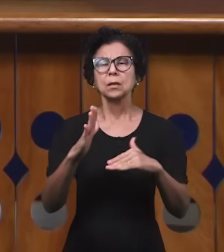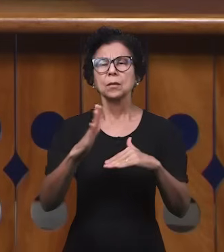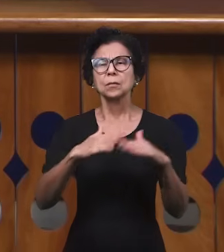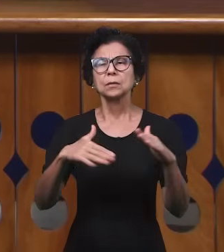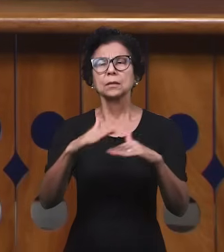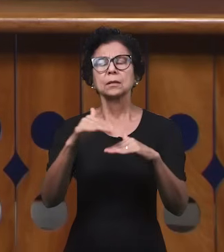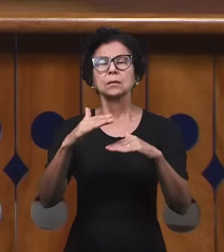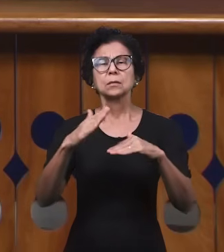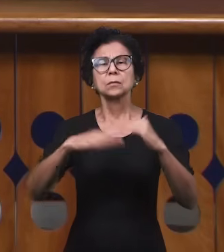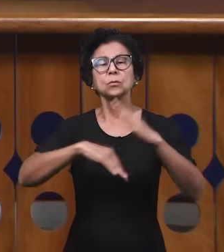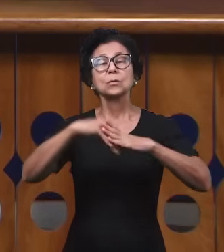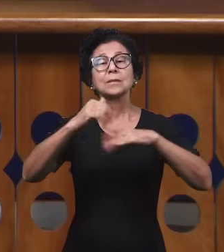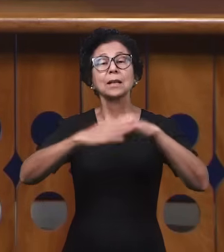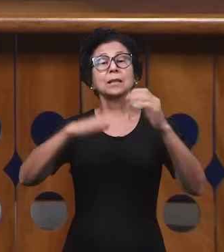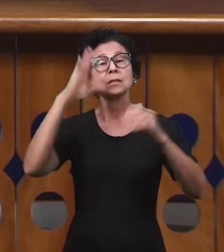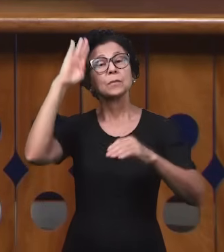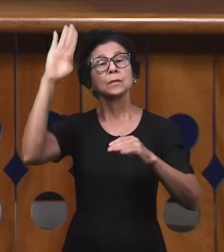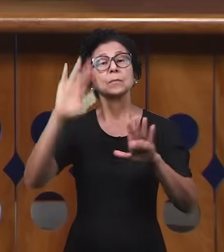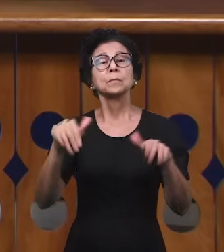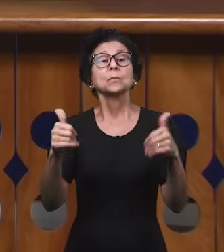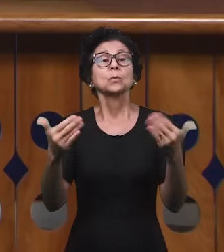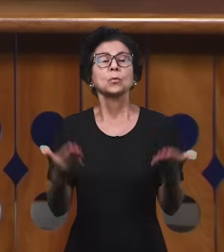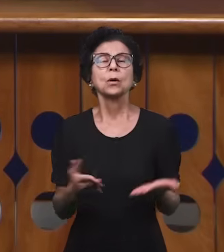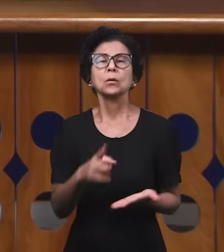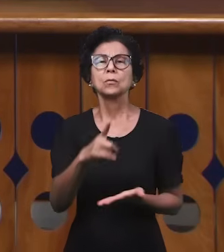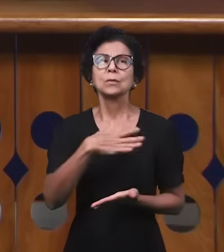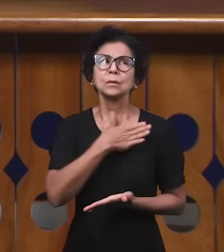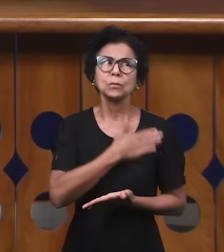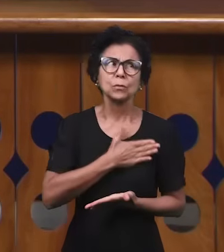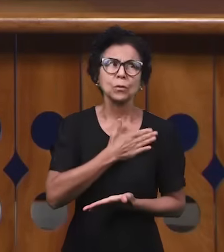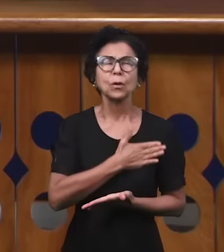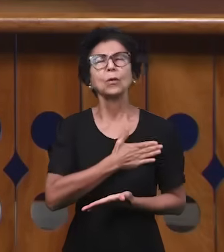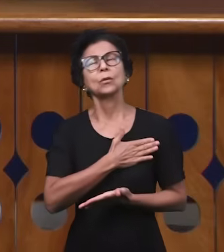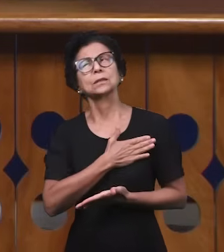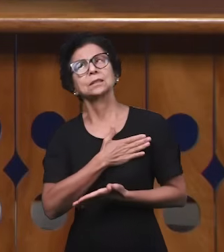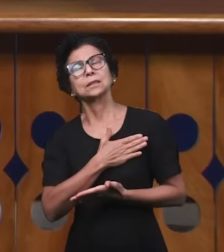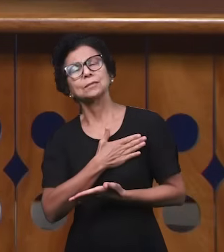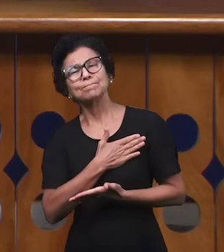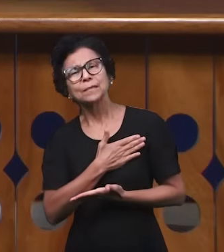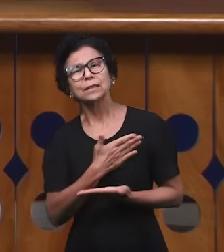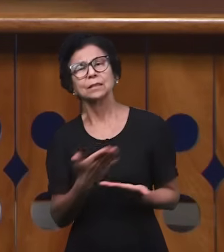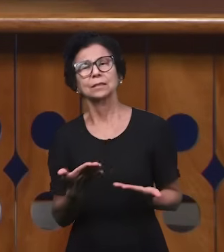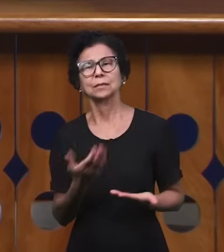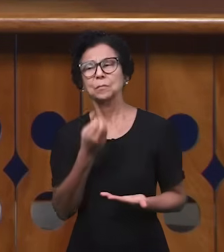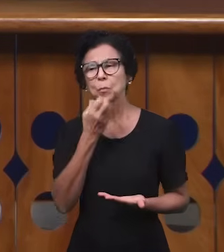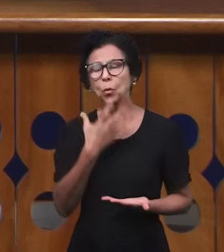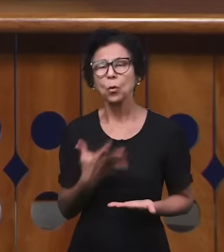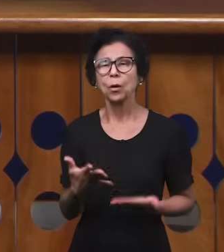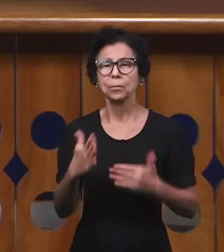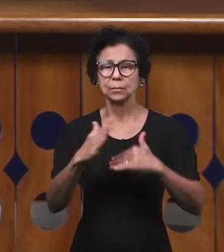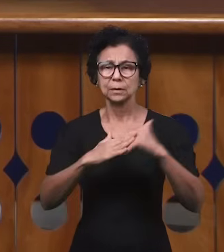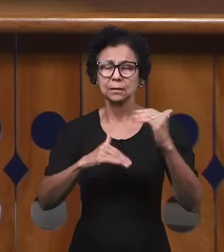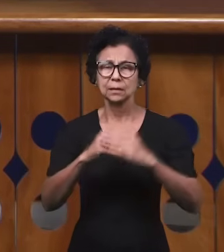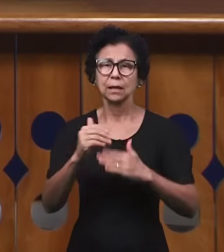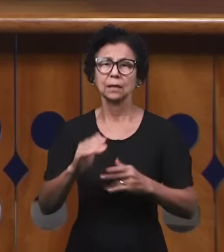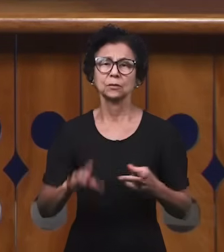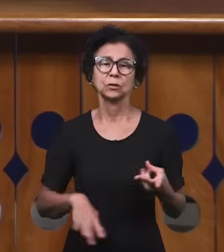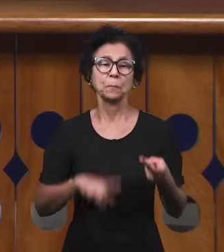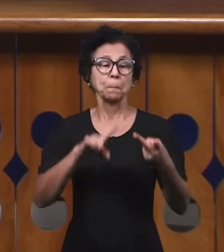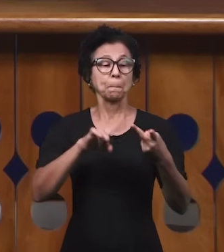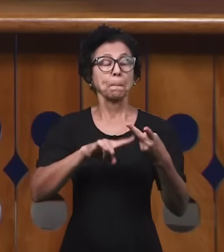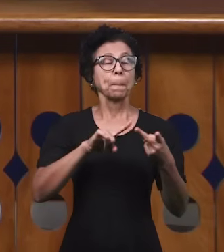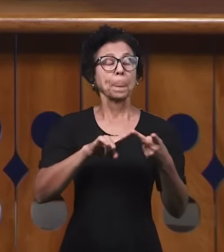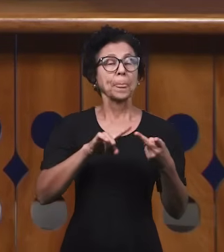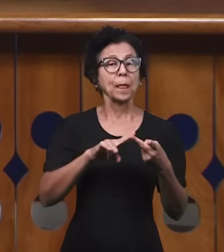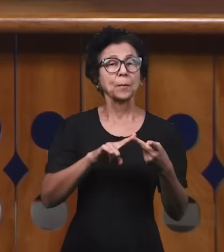saber o que você é bom, aquilo que você faz com prazer e faz bem, né? Segundo, o que todas